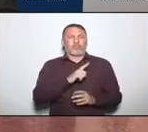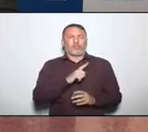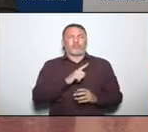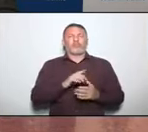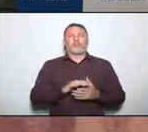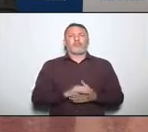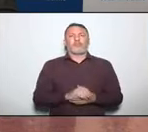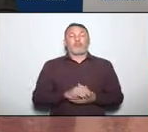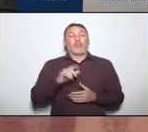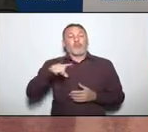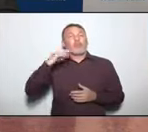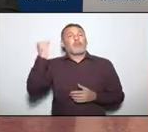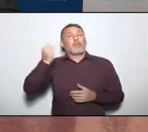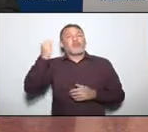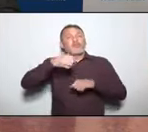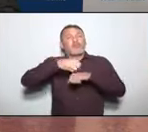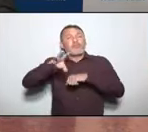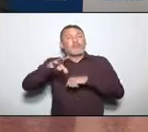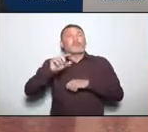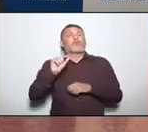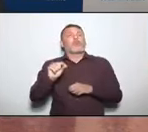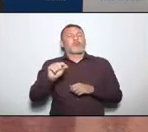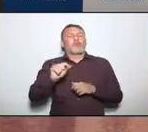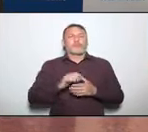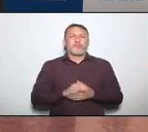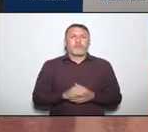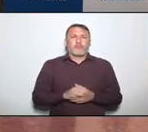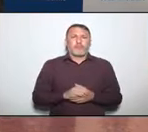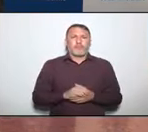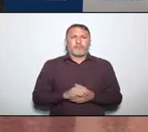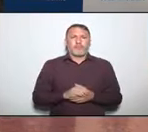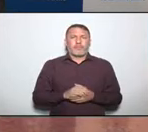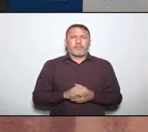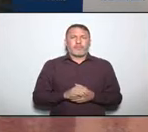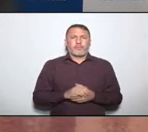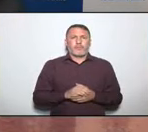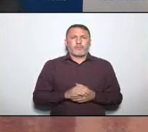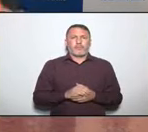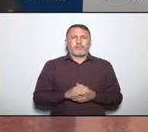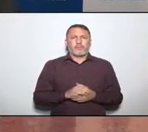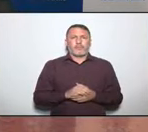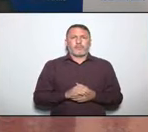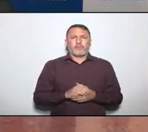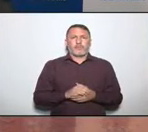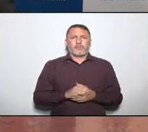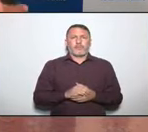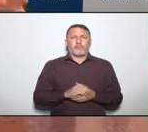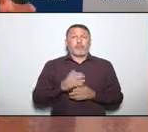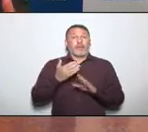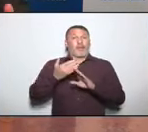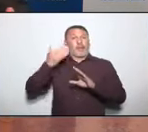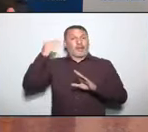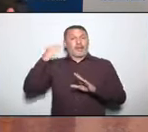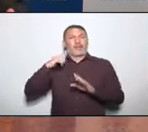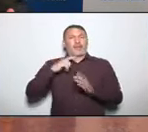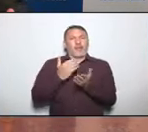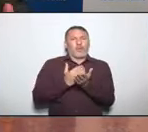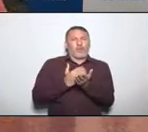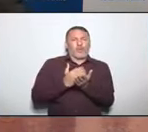O que é importante a gente dizer, que no início dos nossos testes, era cada